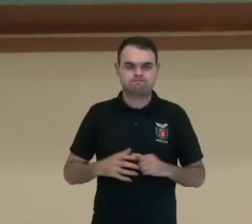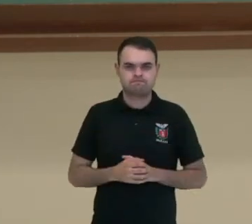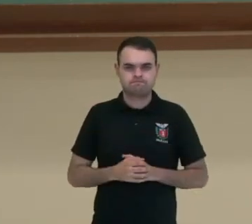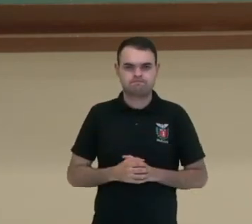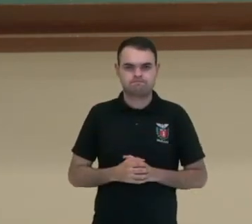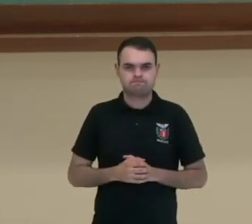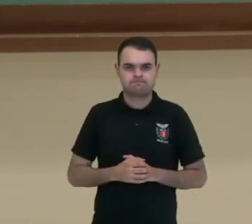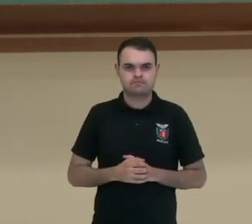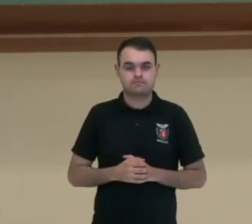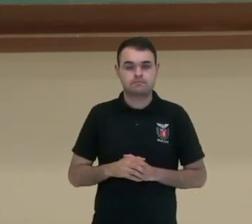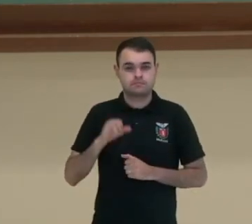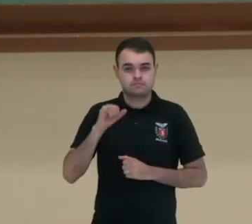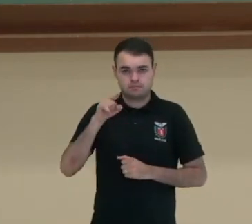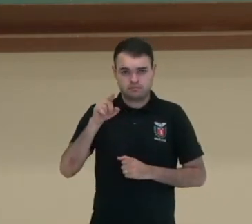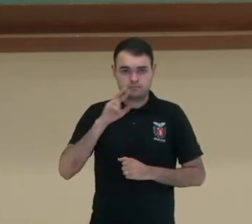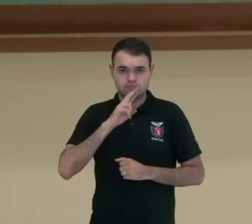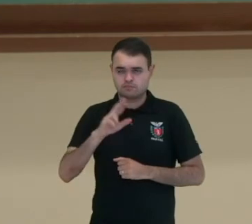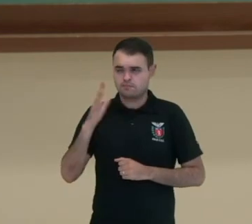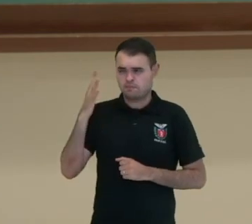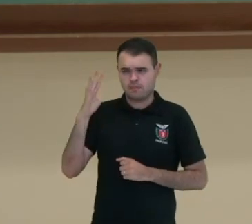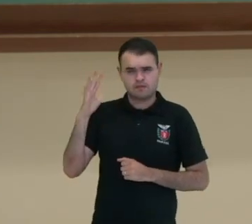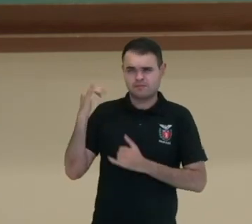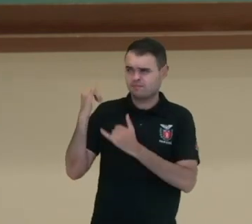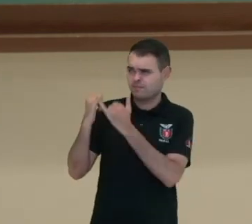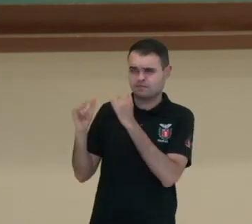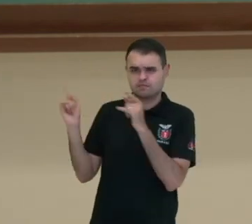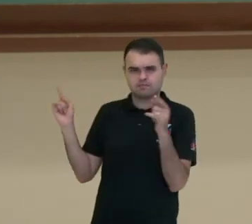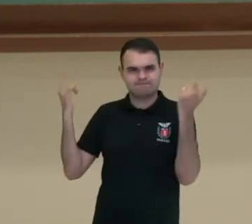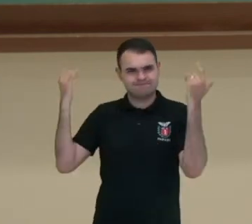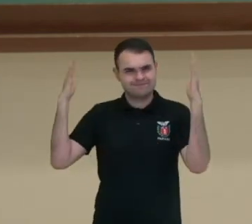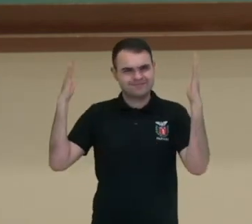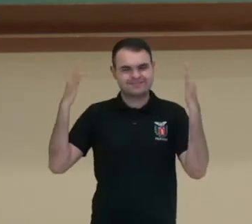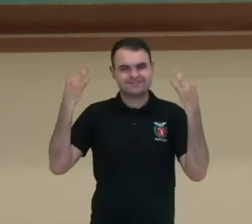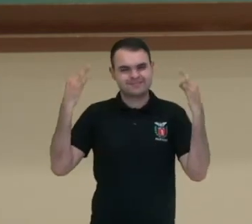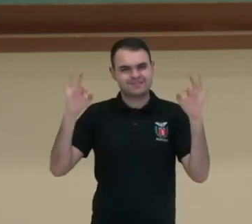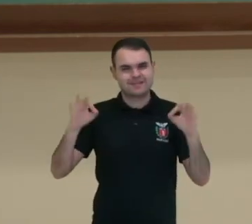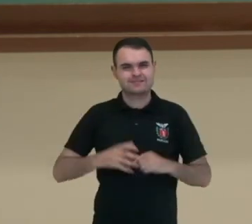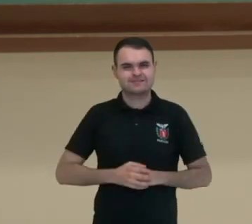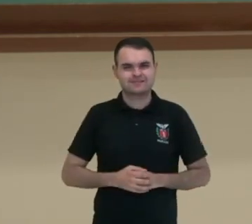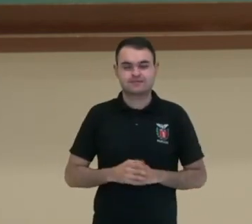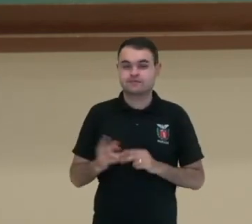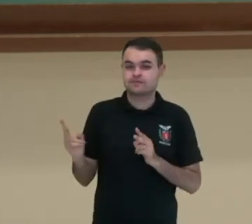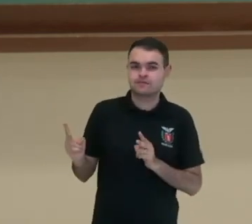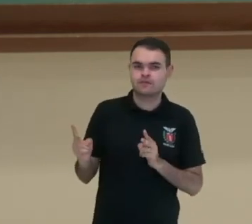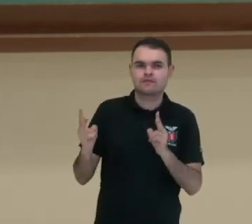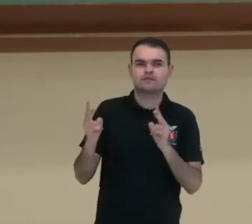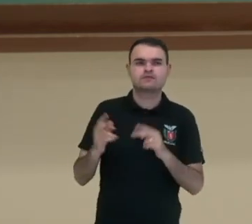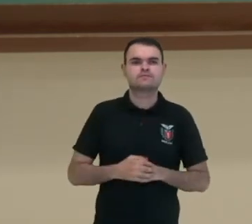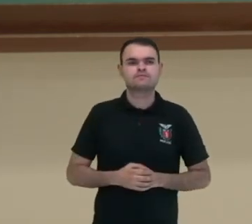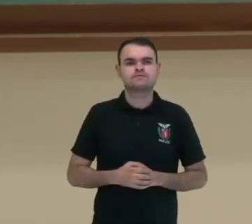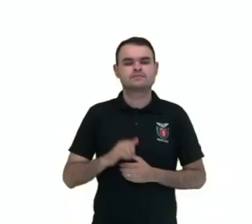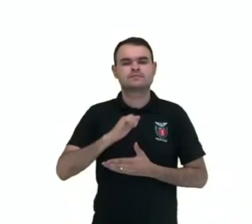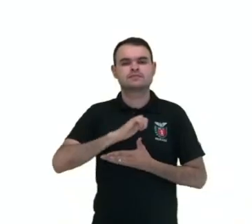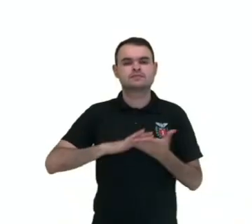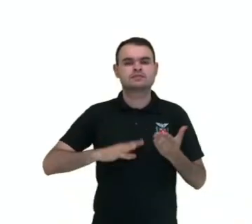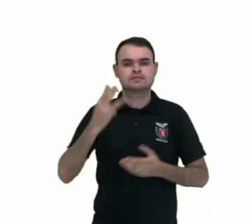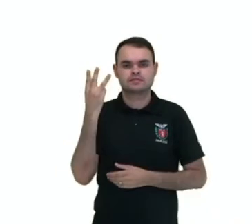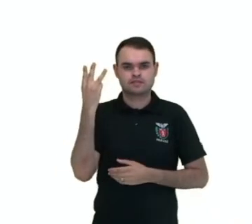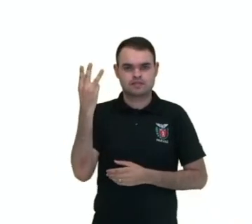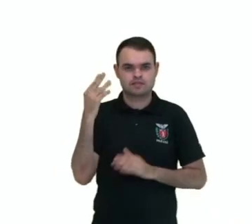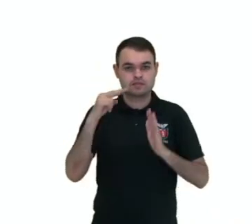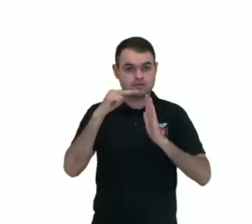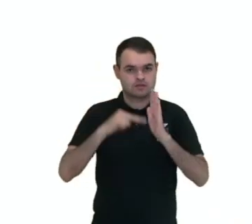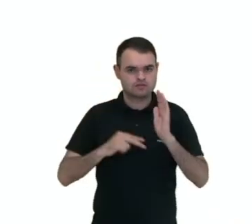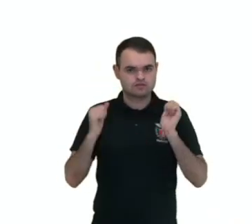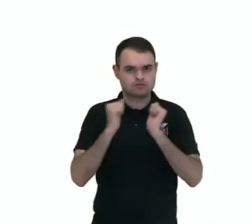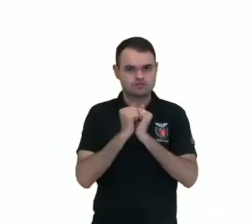certo? Então, se vocês responderam algo semelhante a isso, parabéns, estão no caminho certo. Vamos continuar para a atividade 3 agora. Leiam aqui